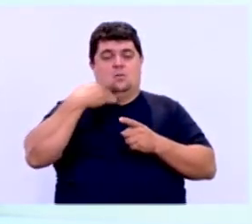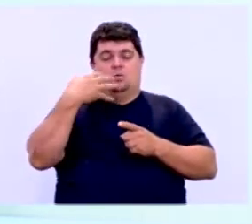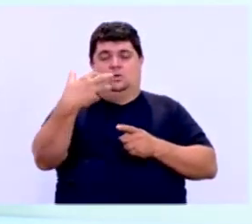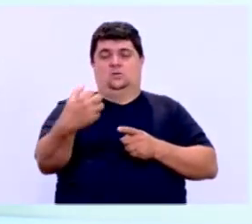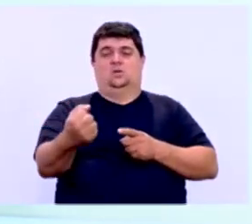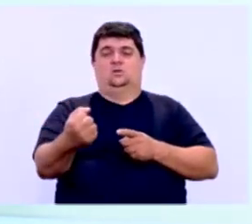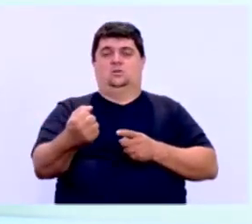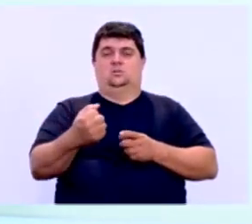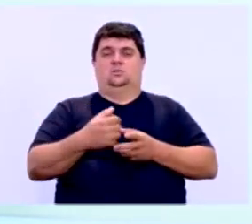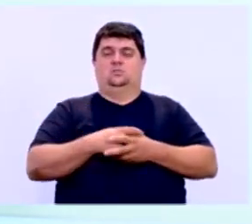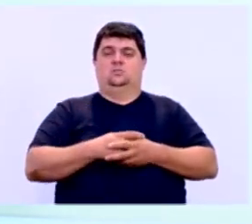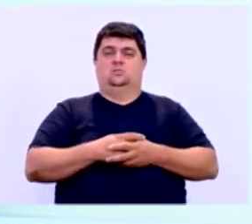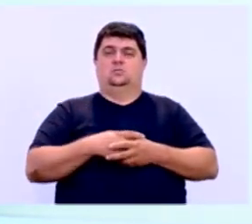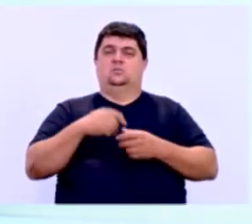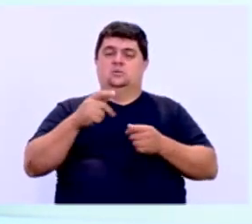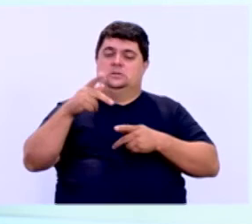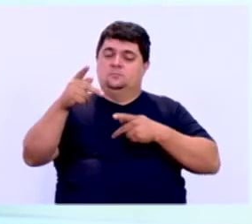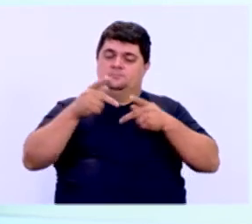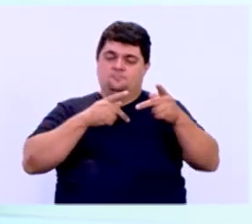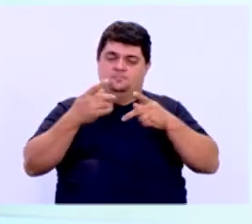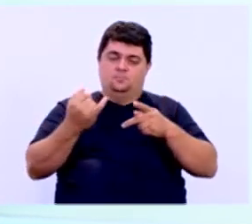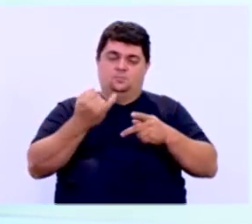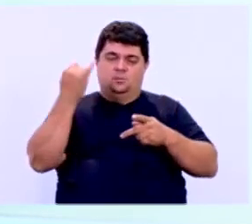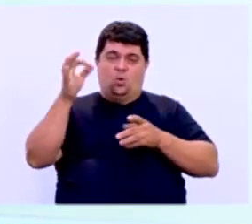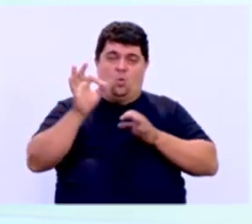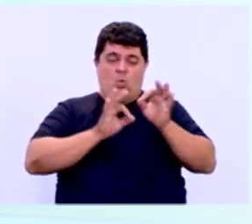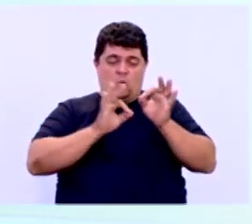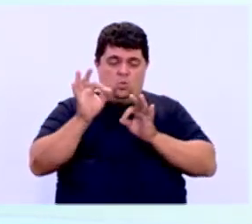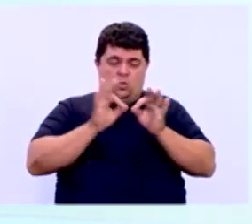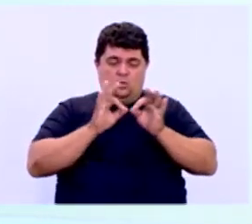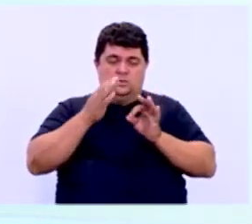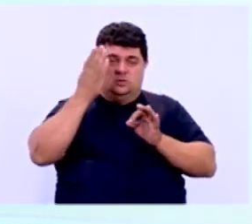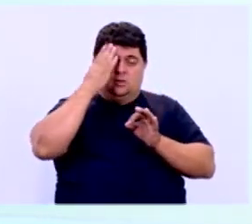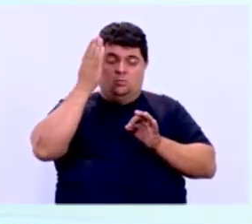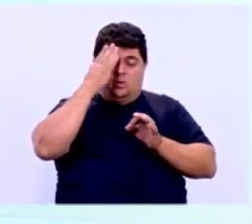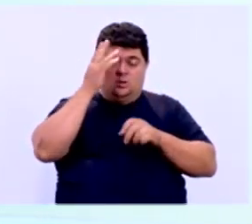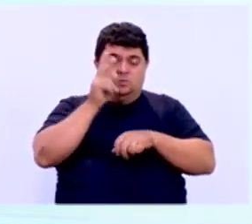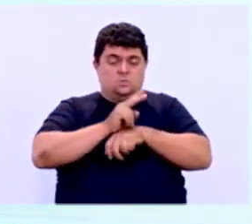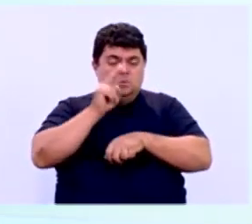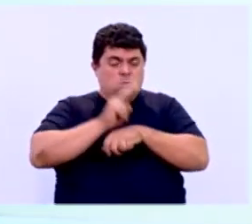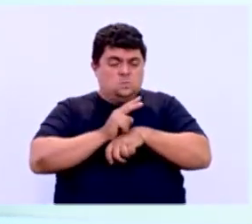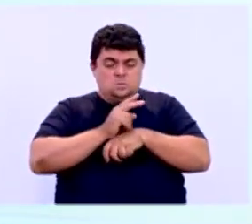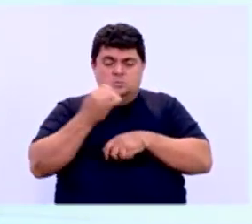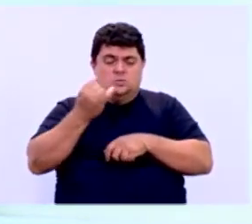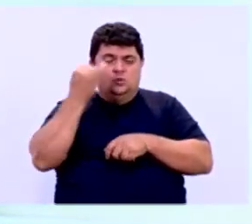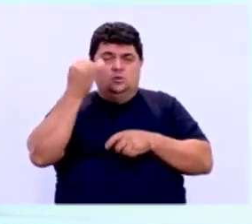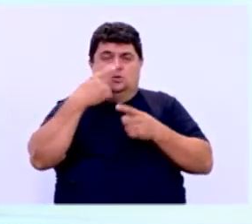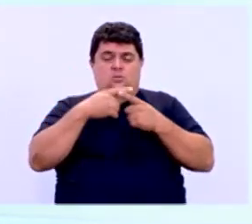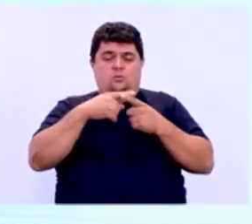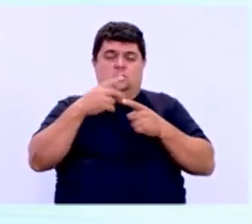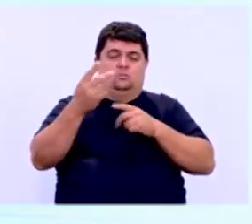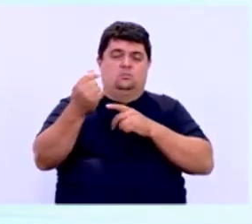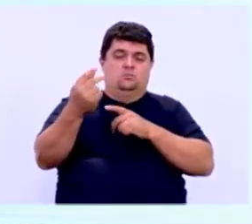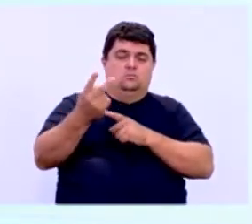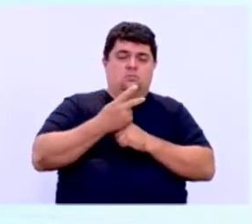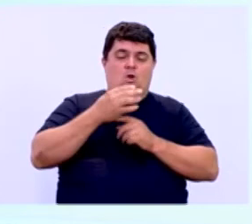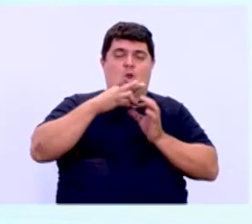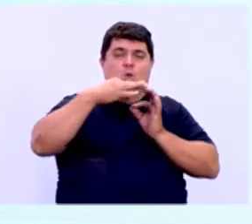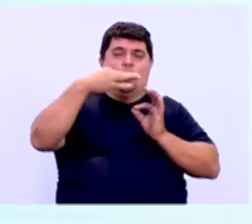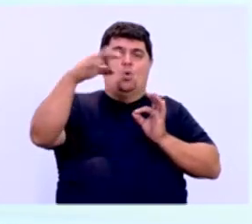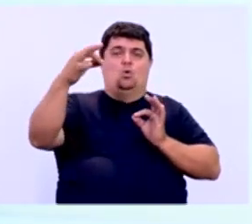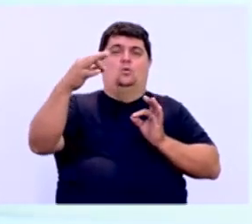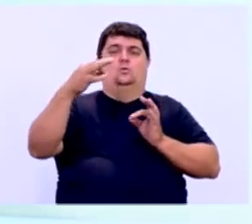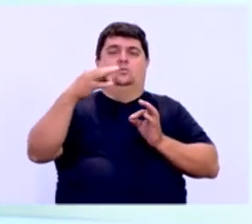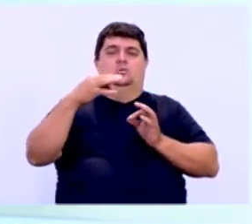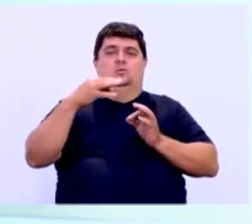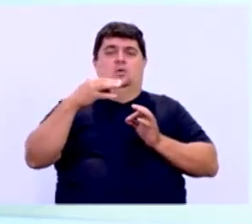atenção, tem que haver planejamento, organização, direção e controle na obtenção desse financiamento de longo prazo. É um